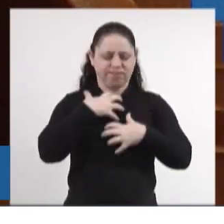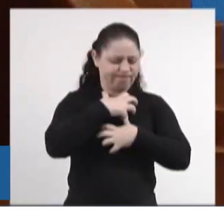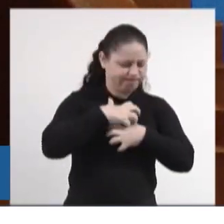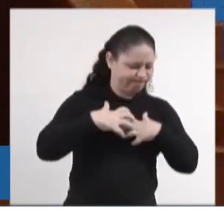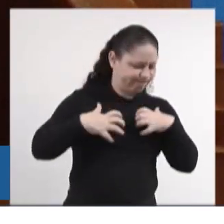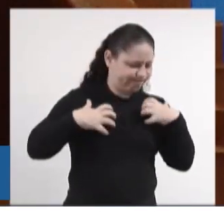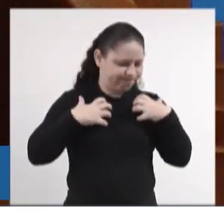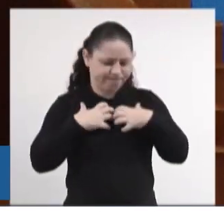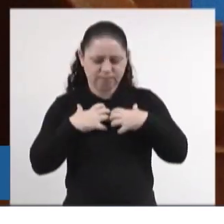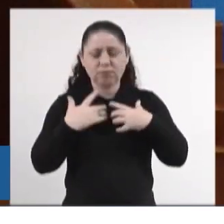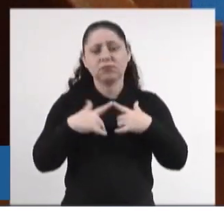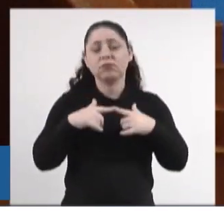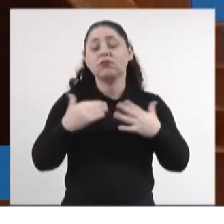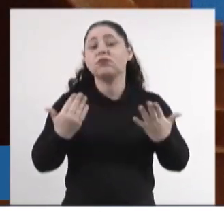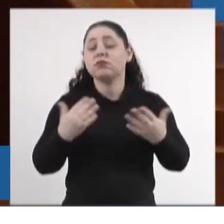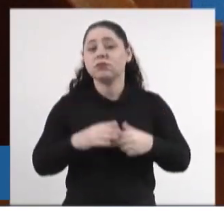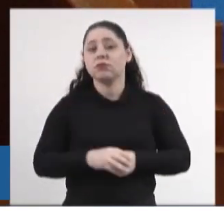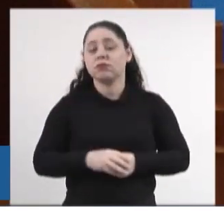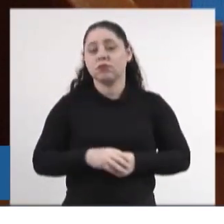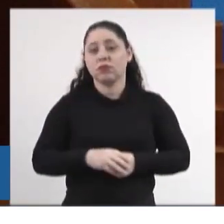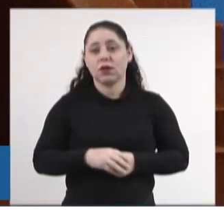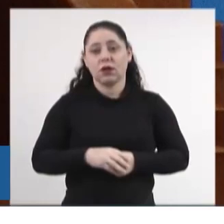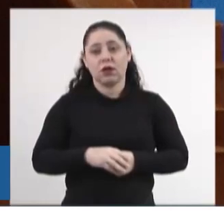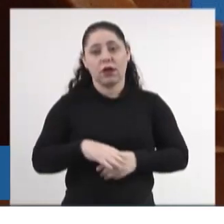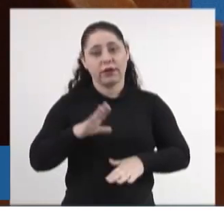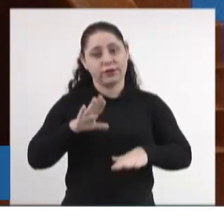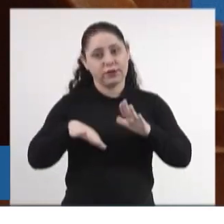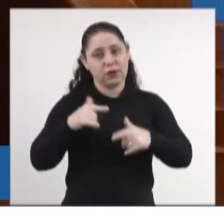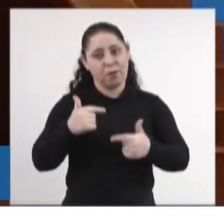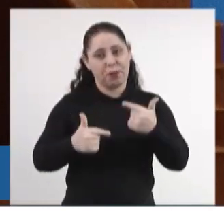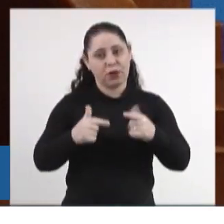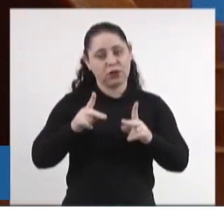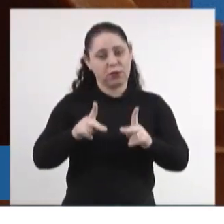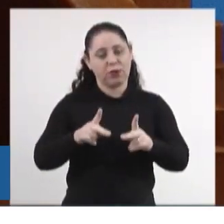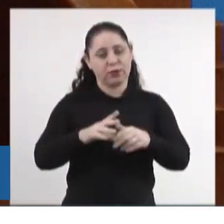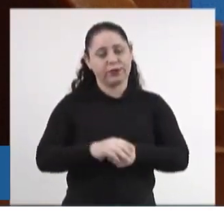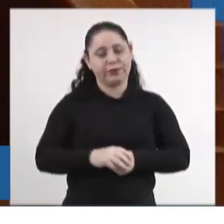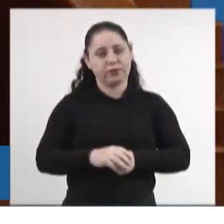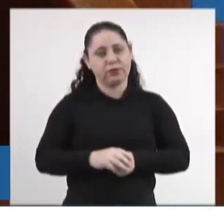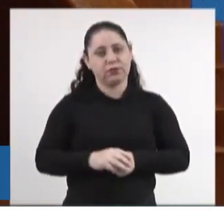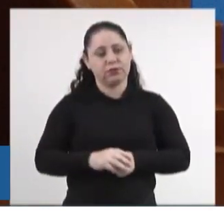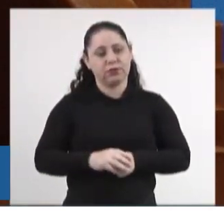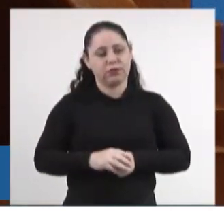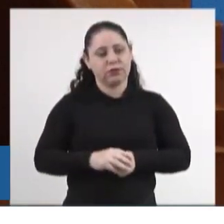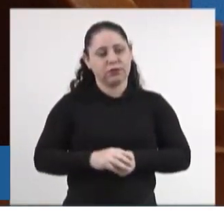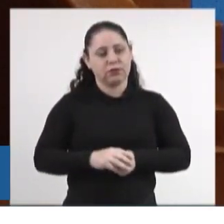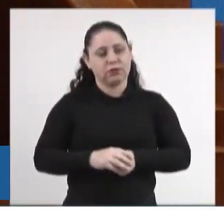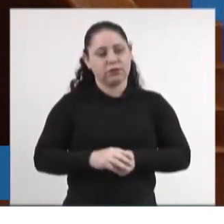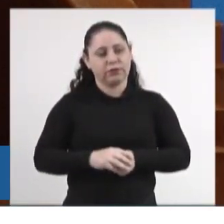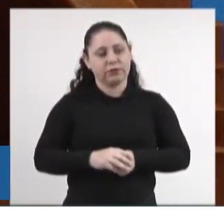Por quê? Porque, muitas das vezes, as políticas públicas que são